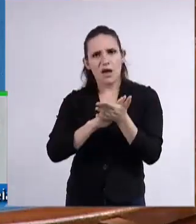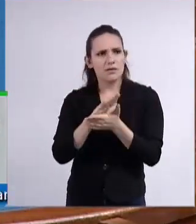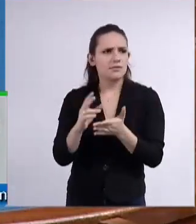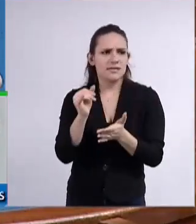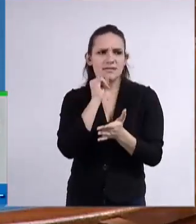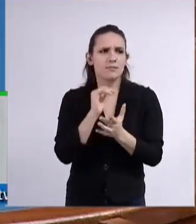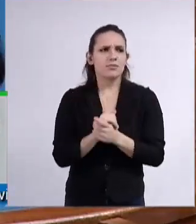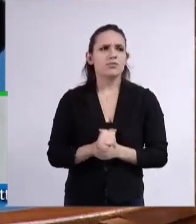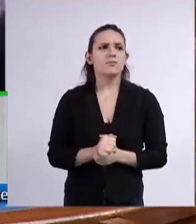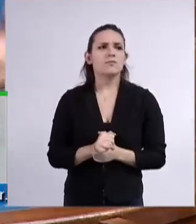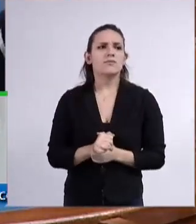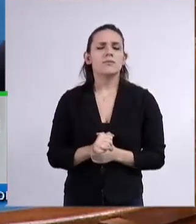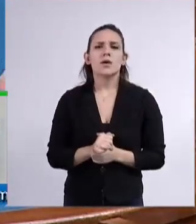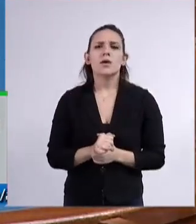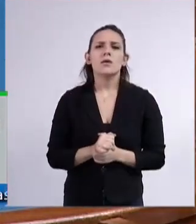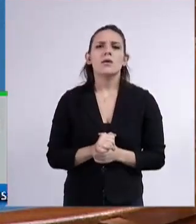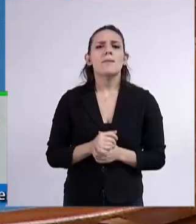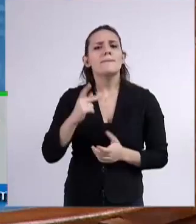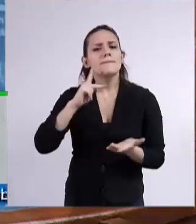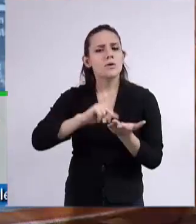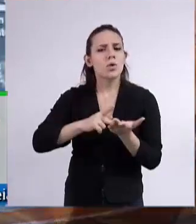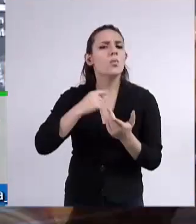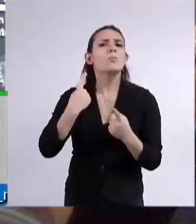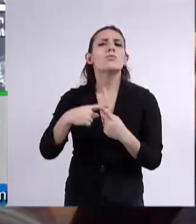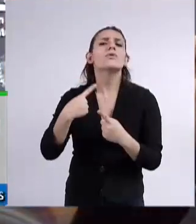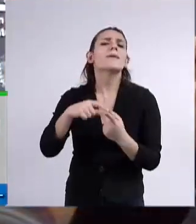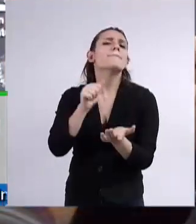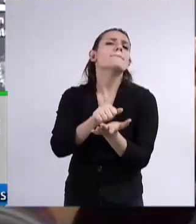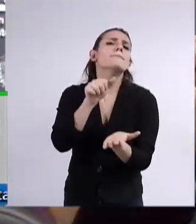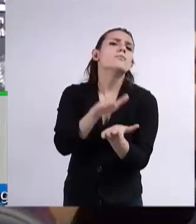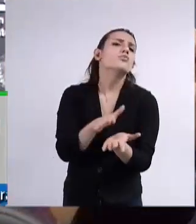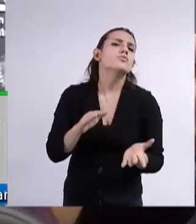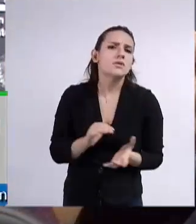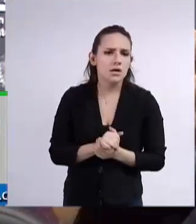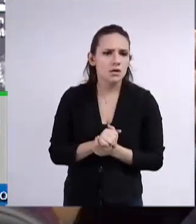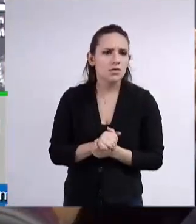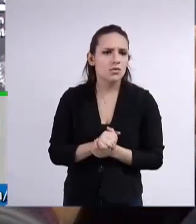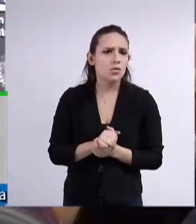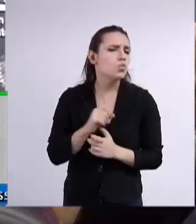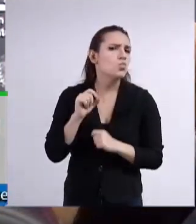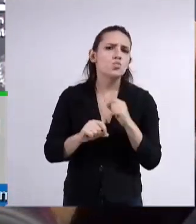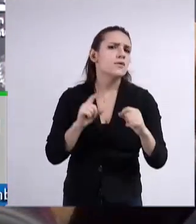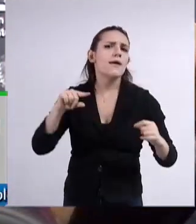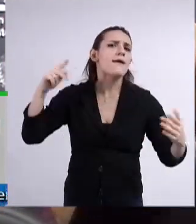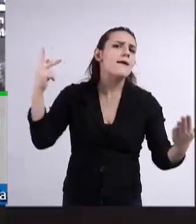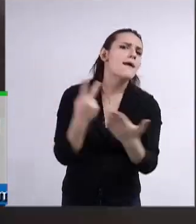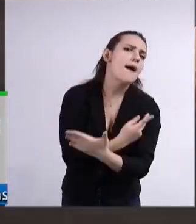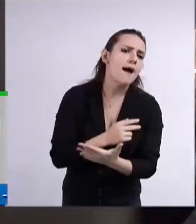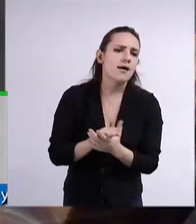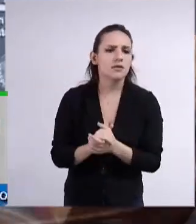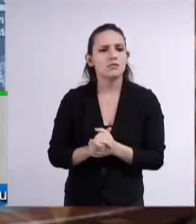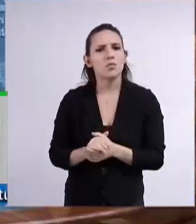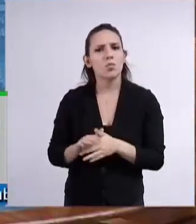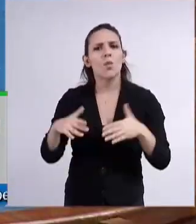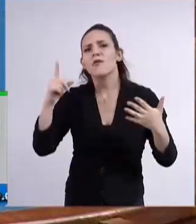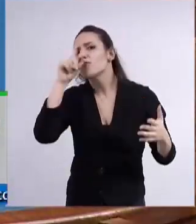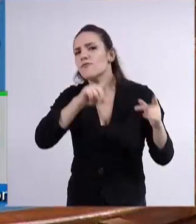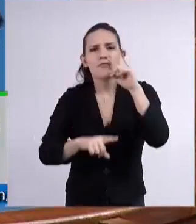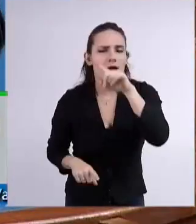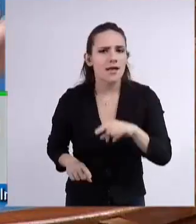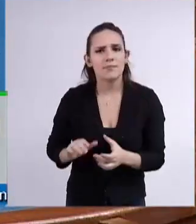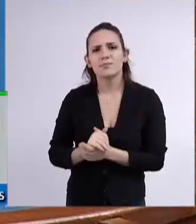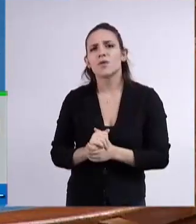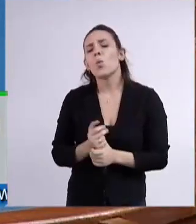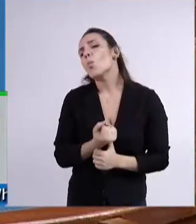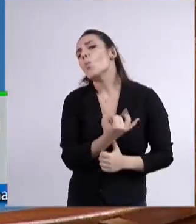que multou? Qual a razão da aplicação da multa? O que foi encontrado de irregularidade? Qual é o número de reclamações,